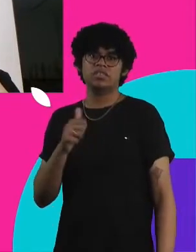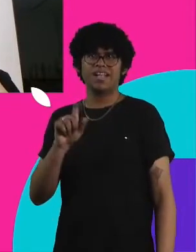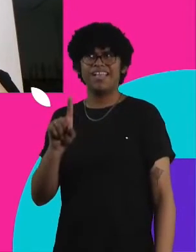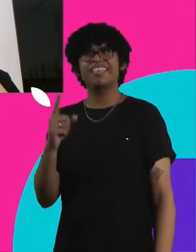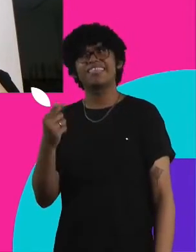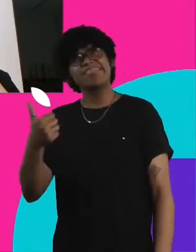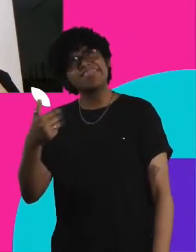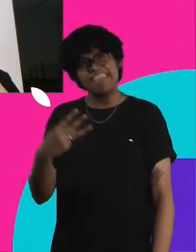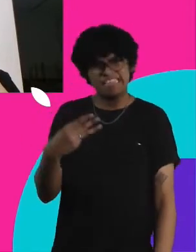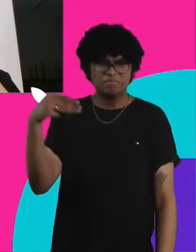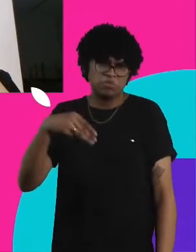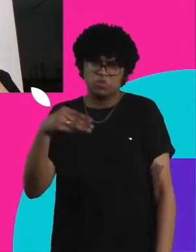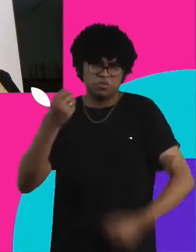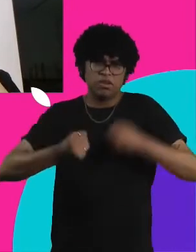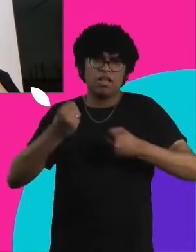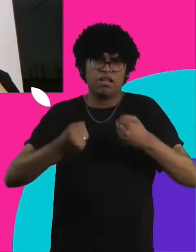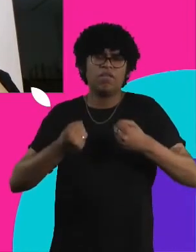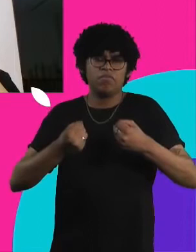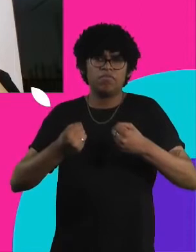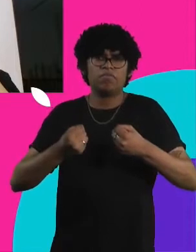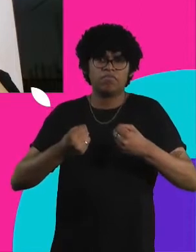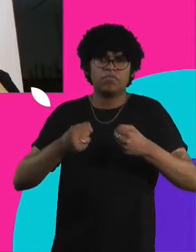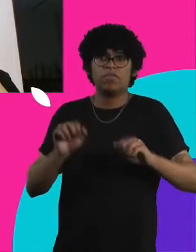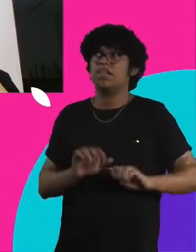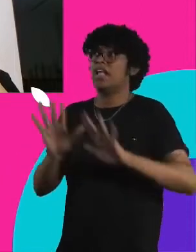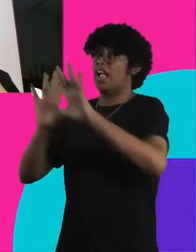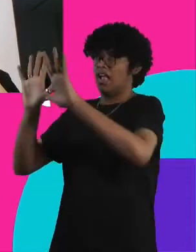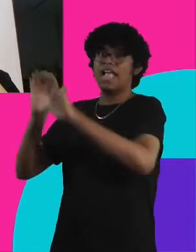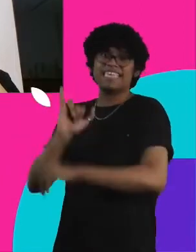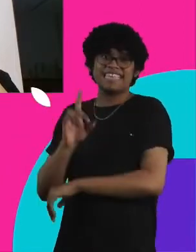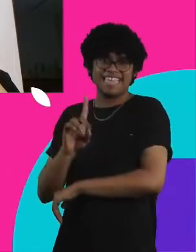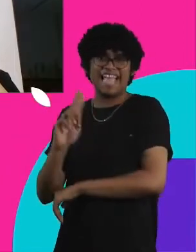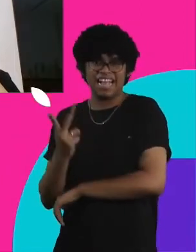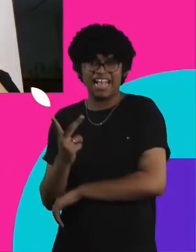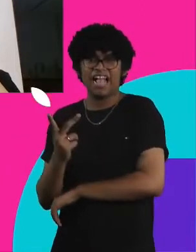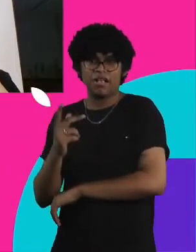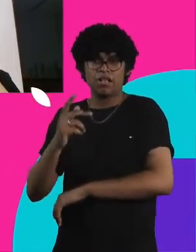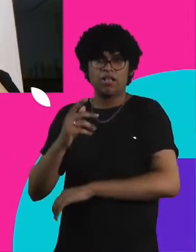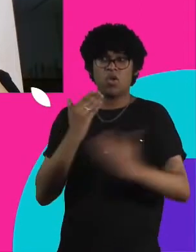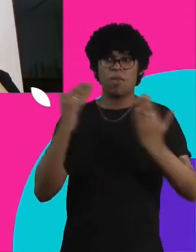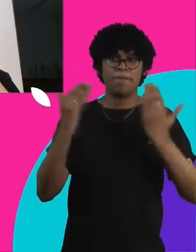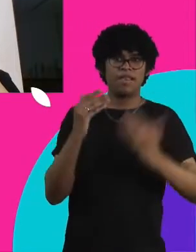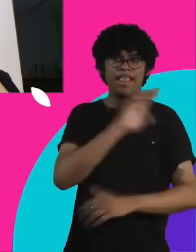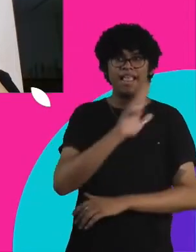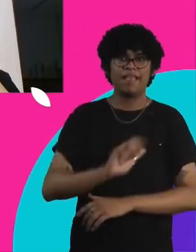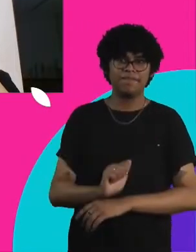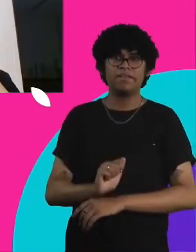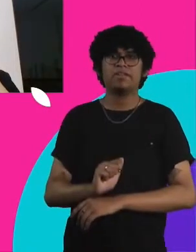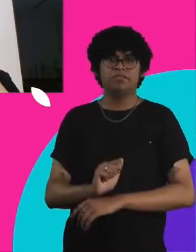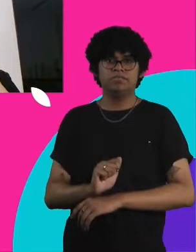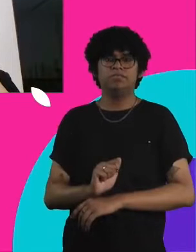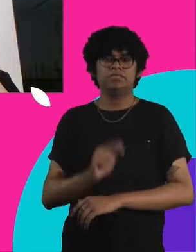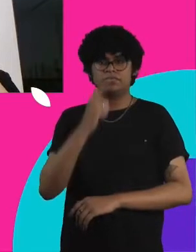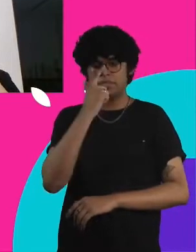de carro. O IDH da Rocinha, comparado aos países da África subsaariana, em frente à Rocinha tem São Conrado,